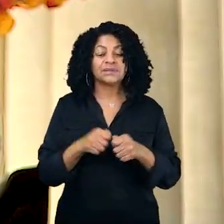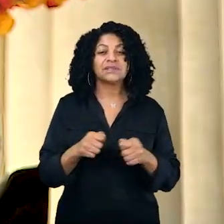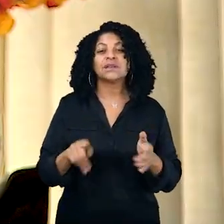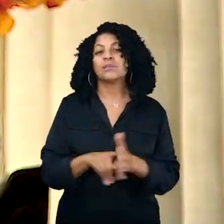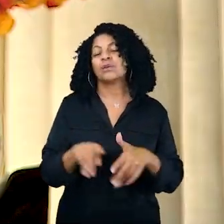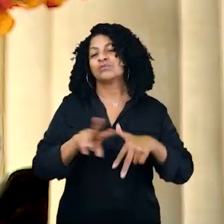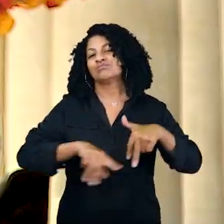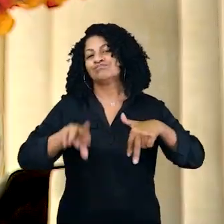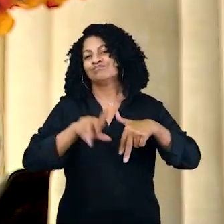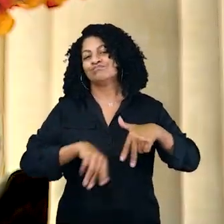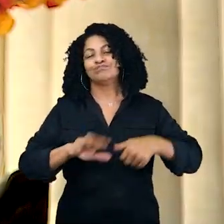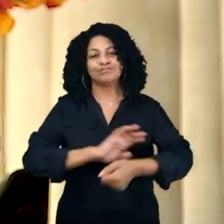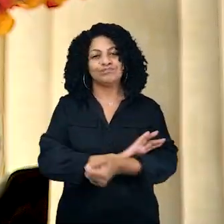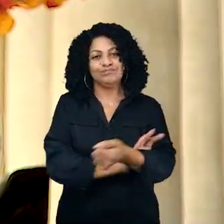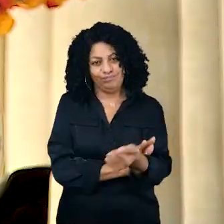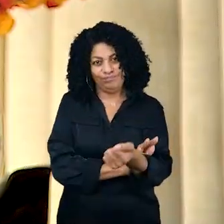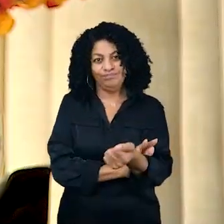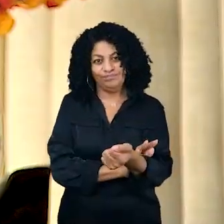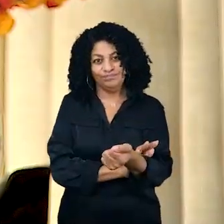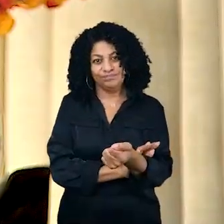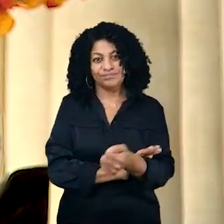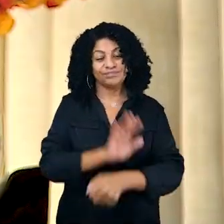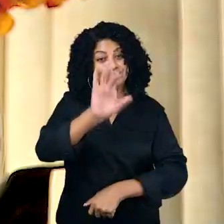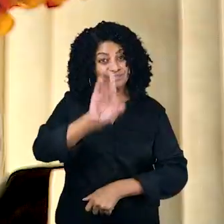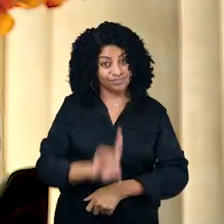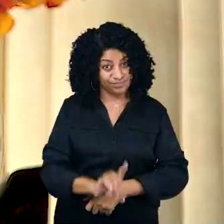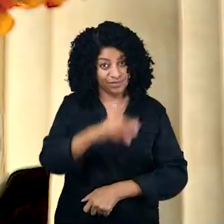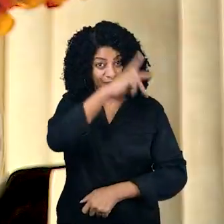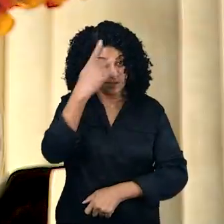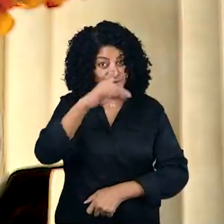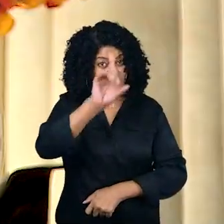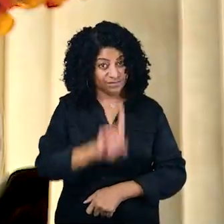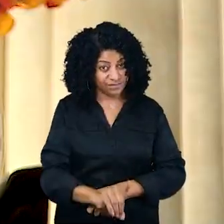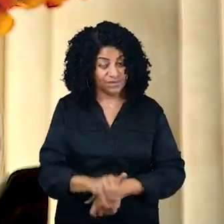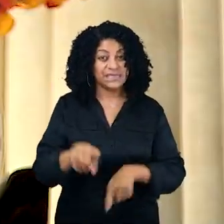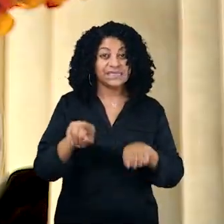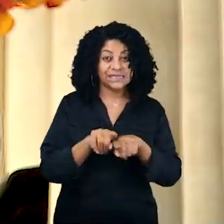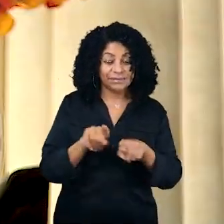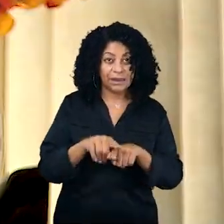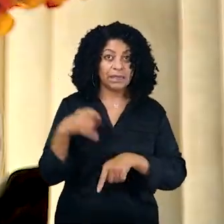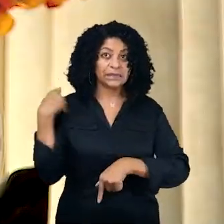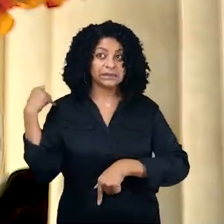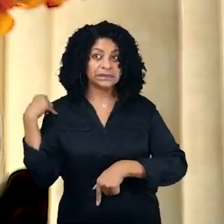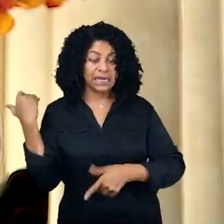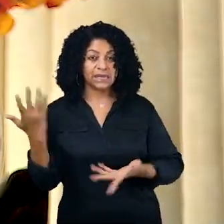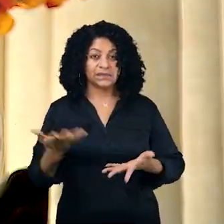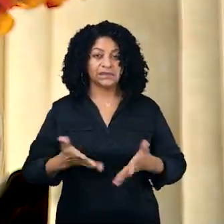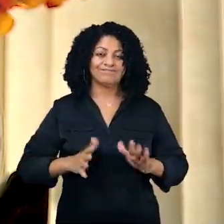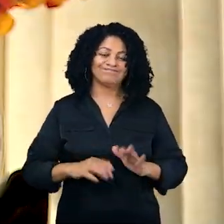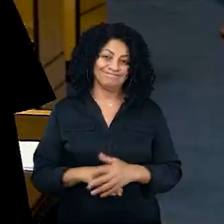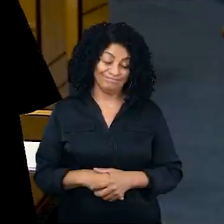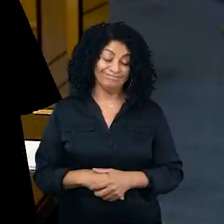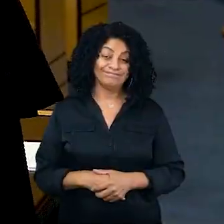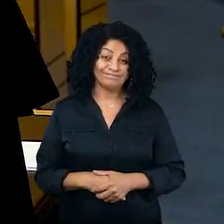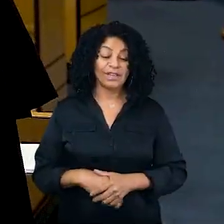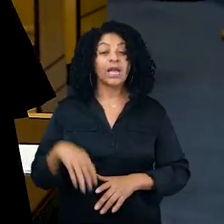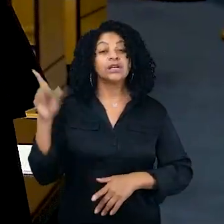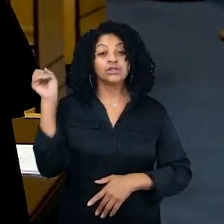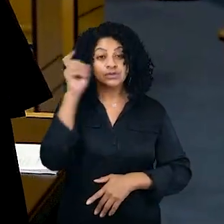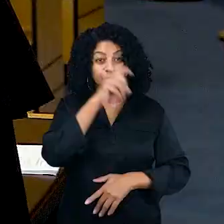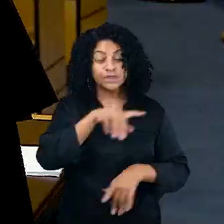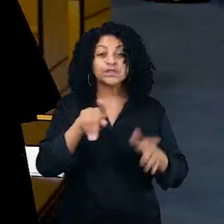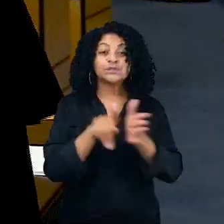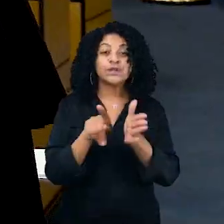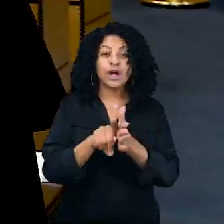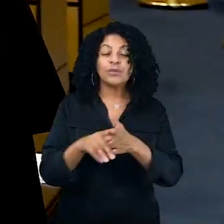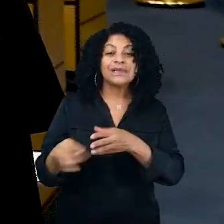discute o aspecto de gênero, de raça, de deficiência, de etarismo, de idade. Então, a